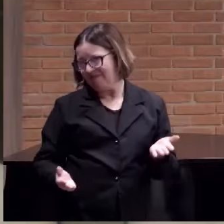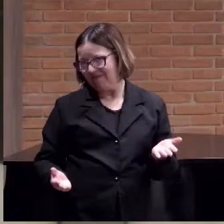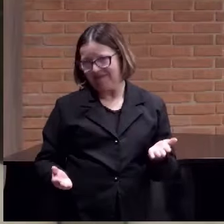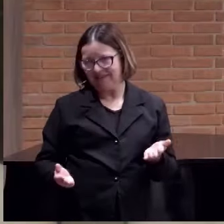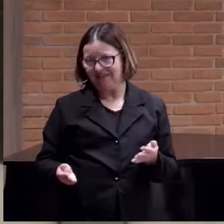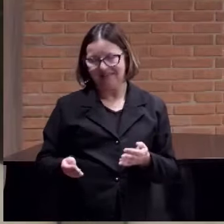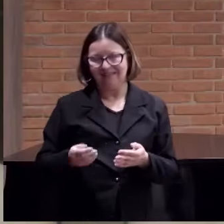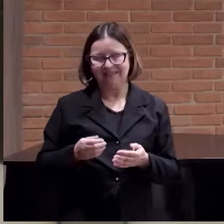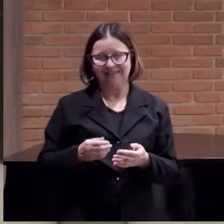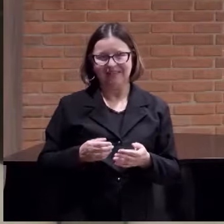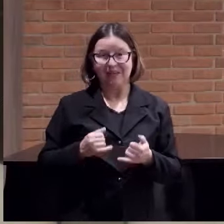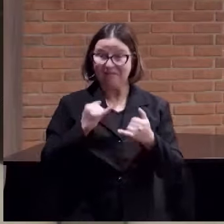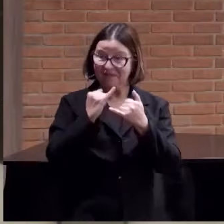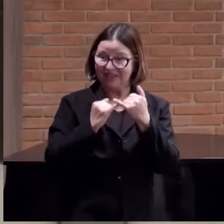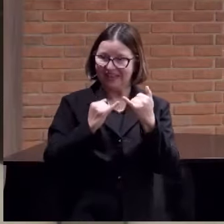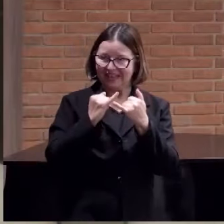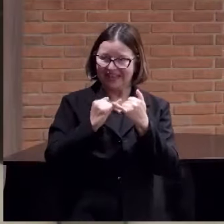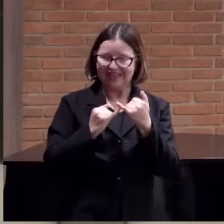sendo